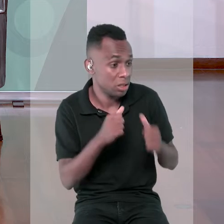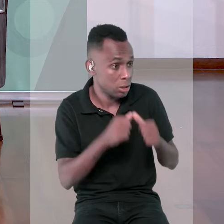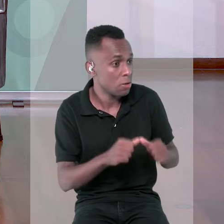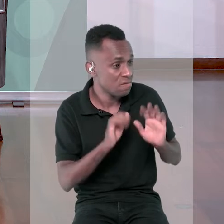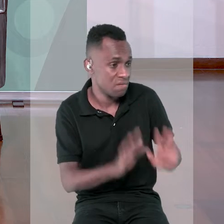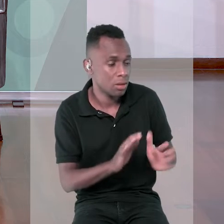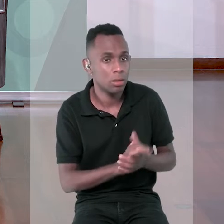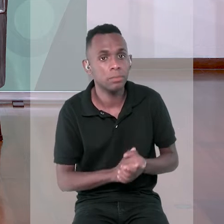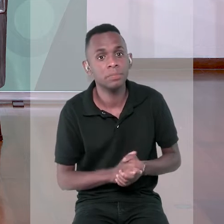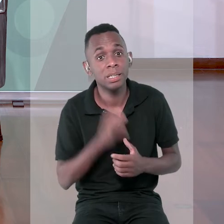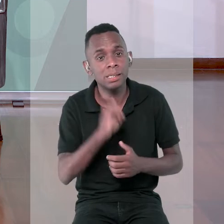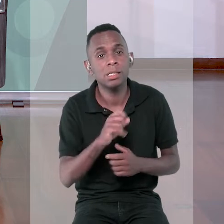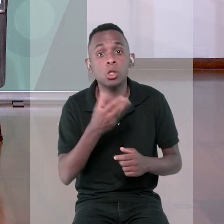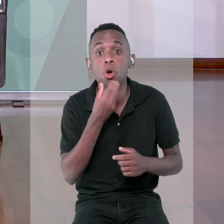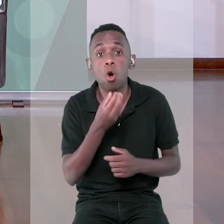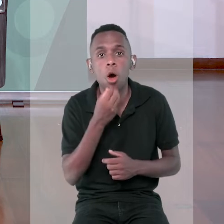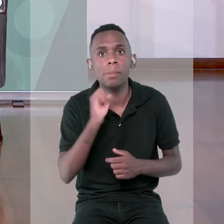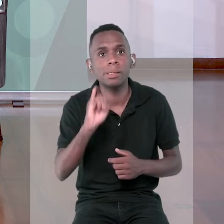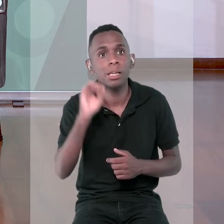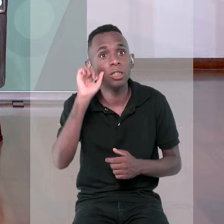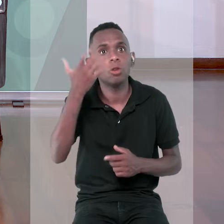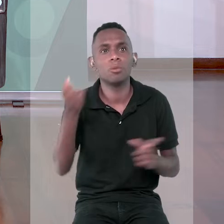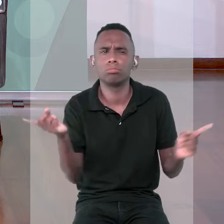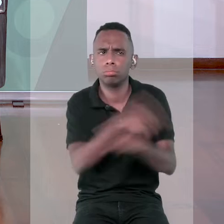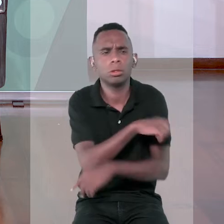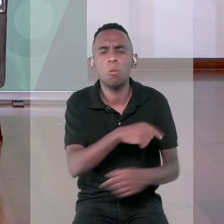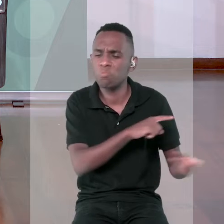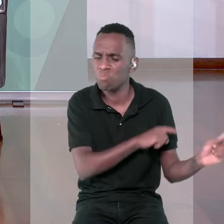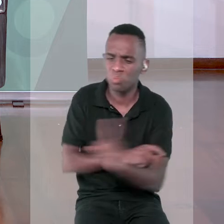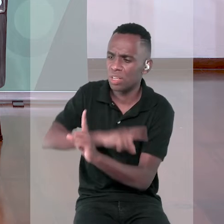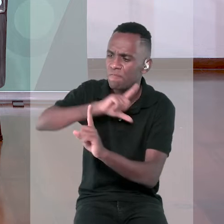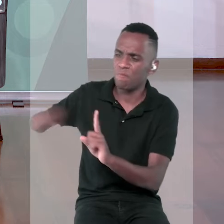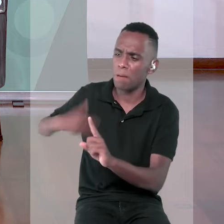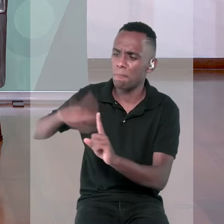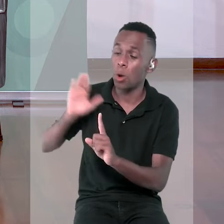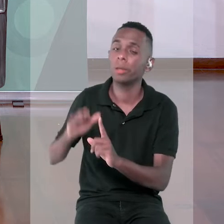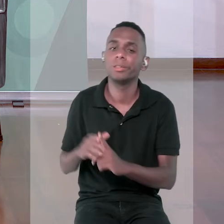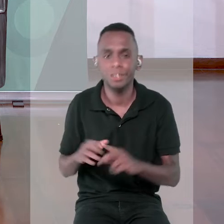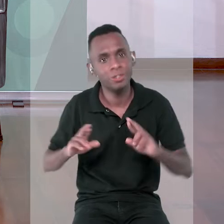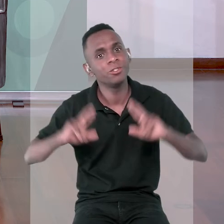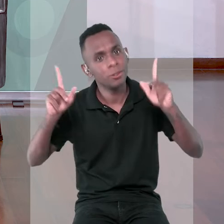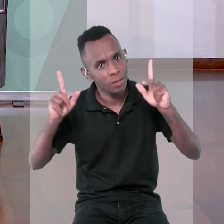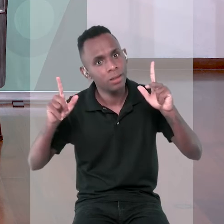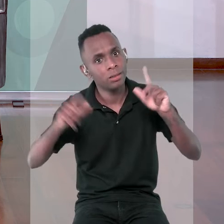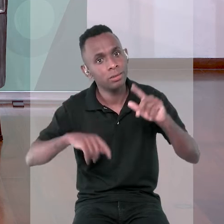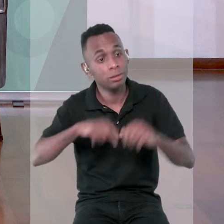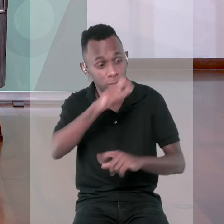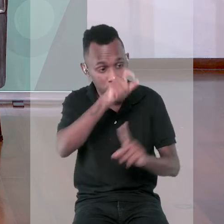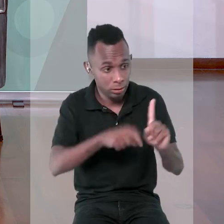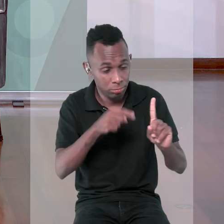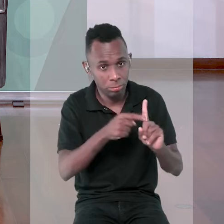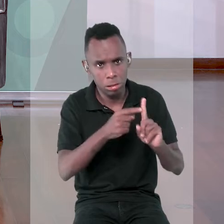fica. Gente, se esse homem tivesse decidido o contrário, pensem, né? Percebem que ele constitui uma